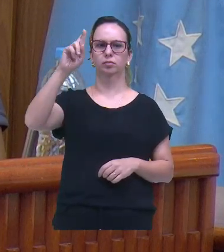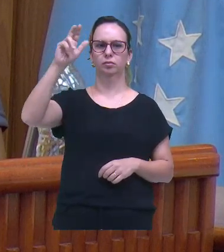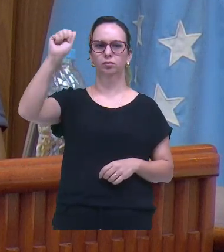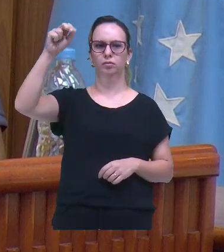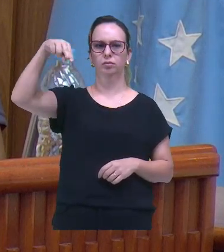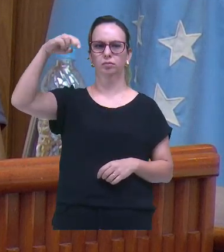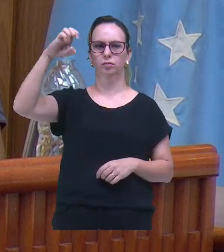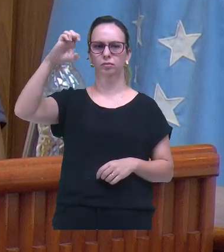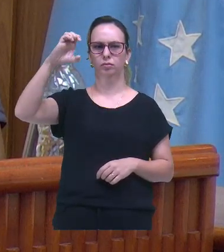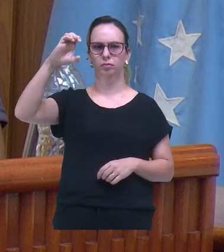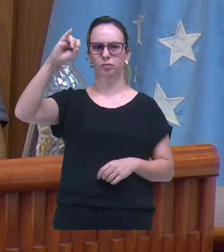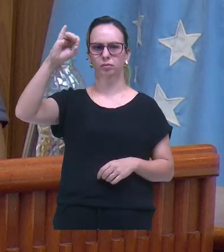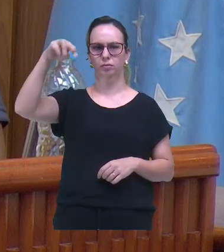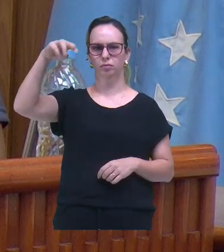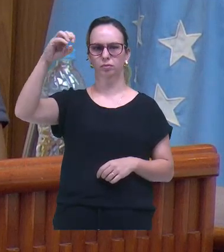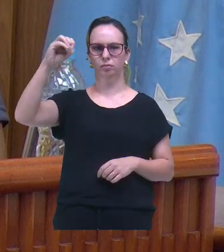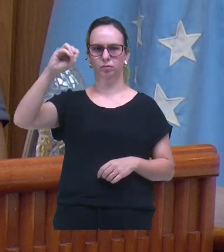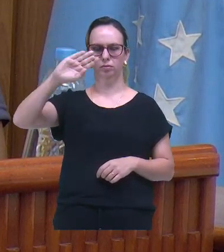Vita,